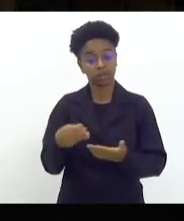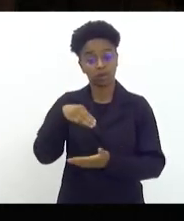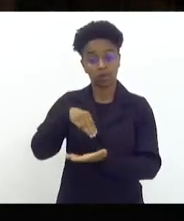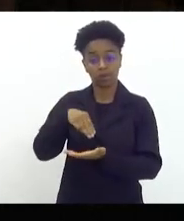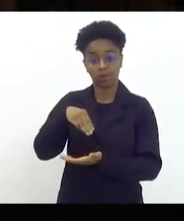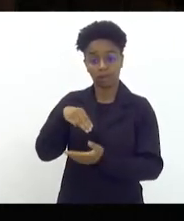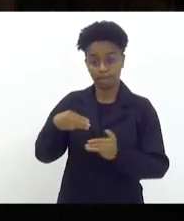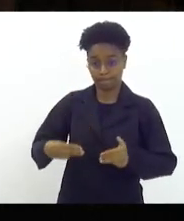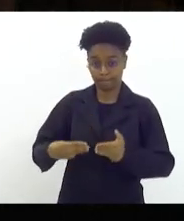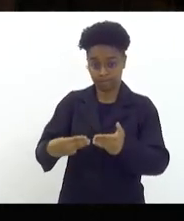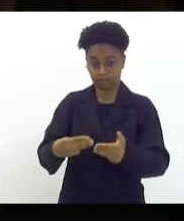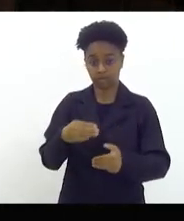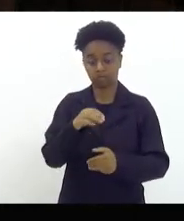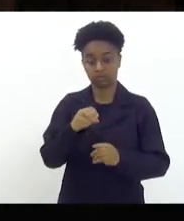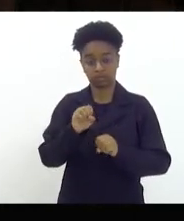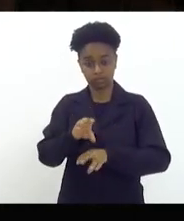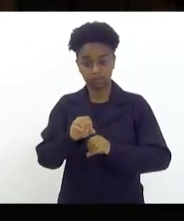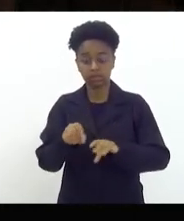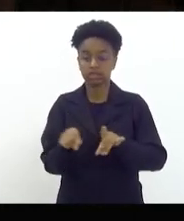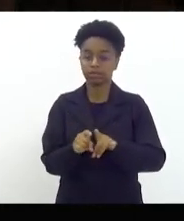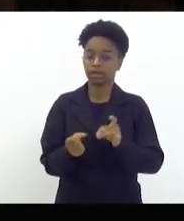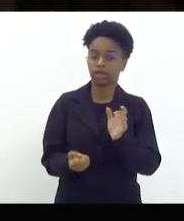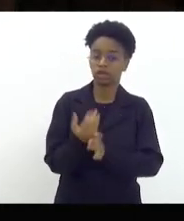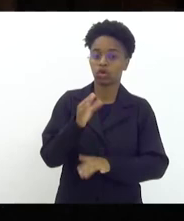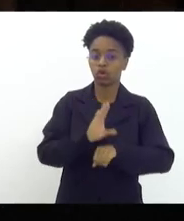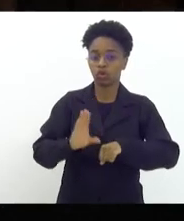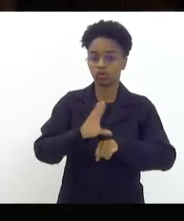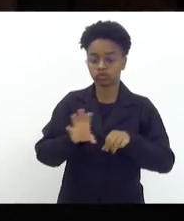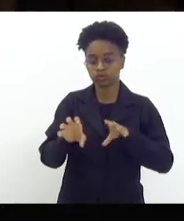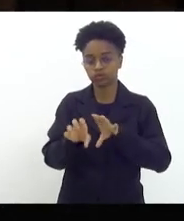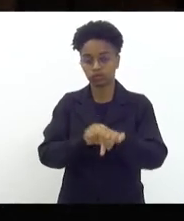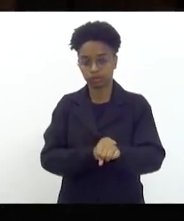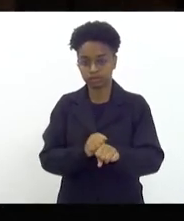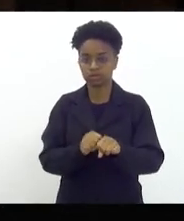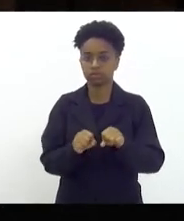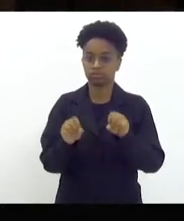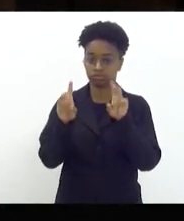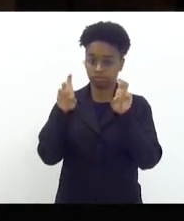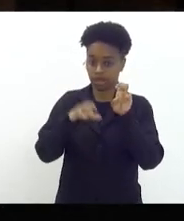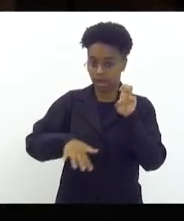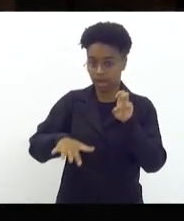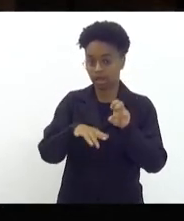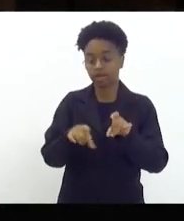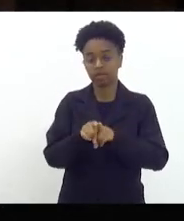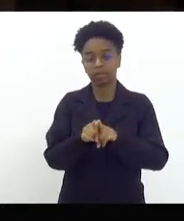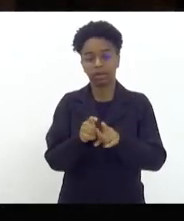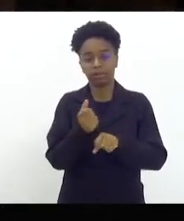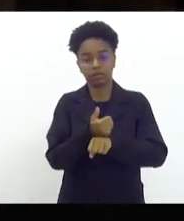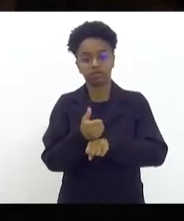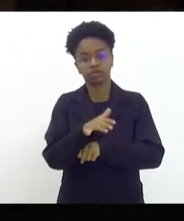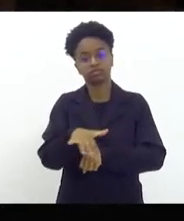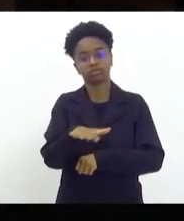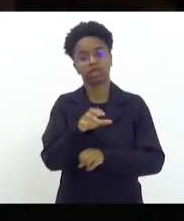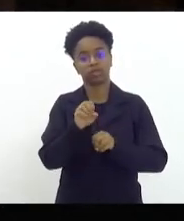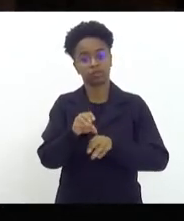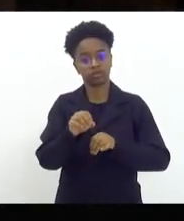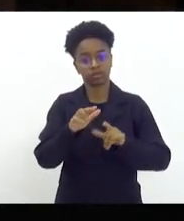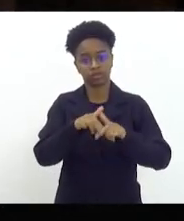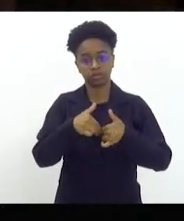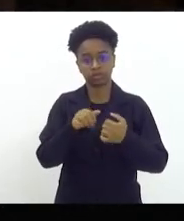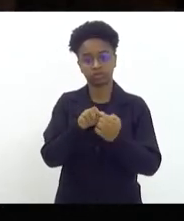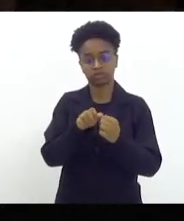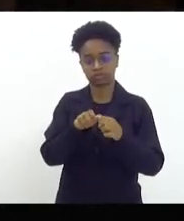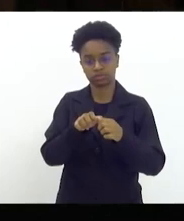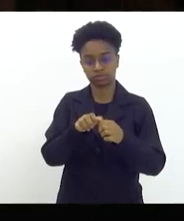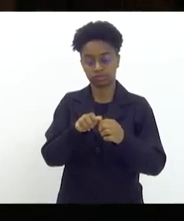MEC passou também a fornecer cursos de formação de formação sobre o tema para profissionais de educação por meio de educação à